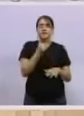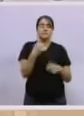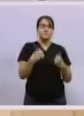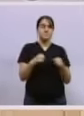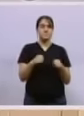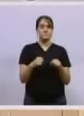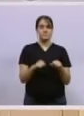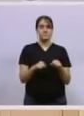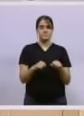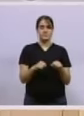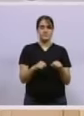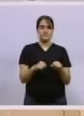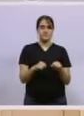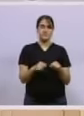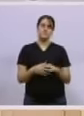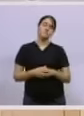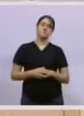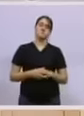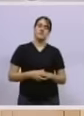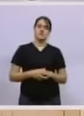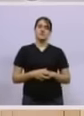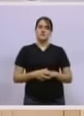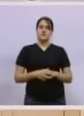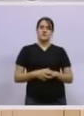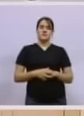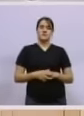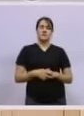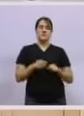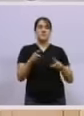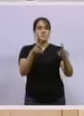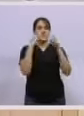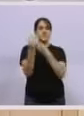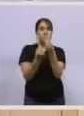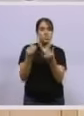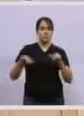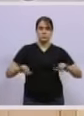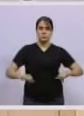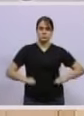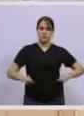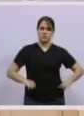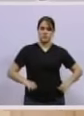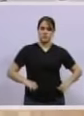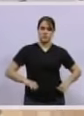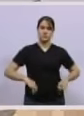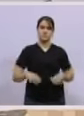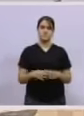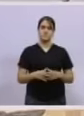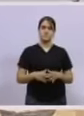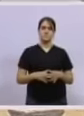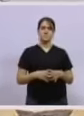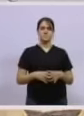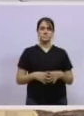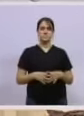Descubra o sofrimento que lhe atropela, ou então que você está adiando porque você não